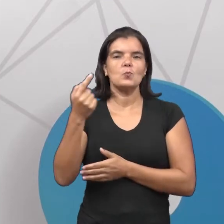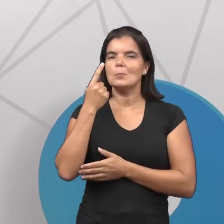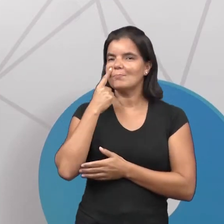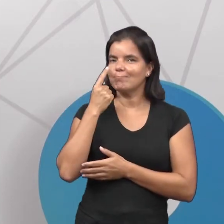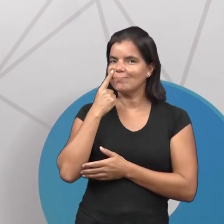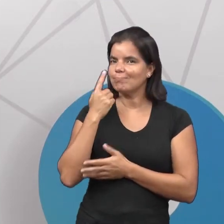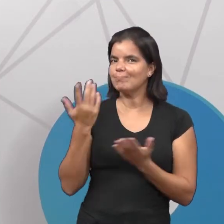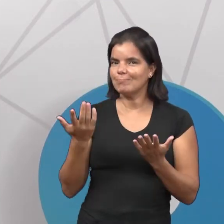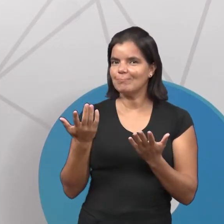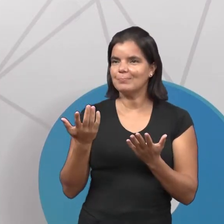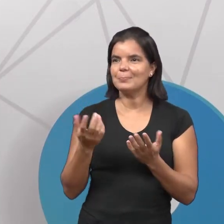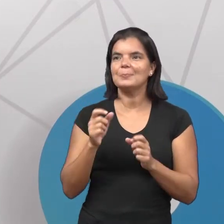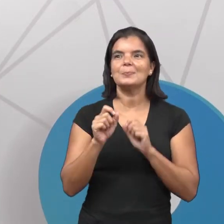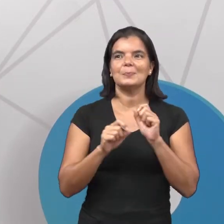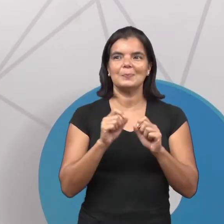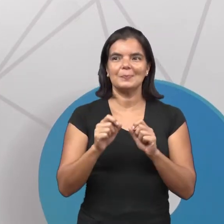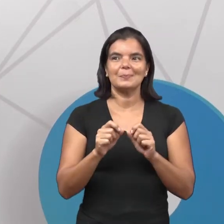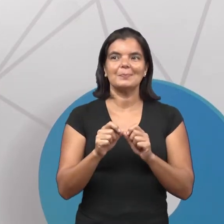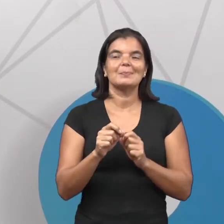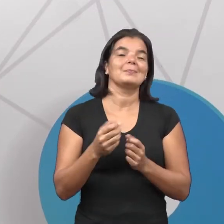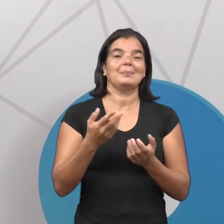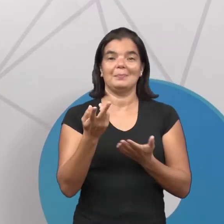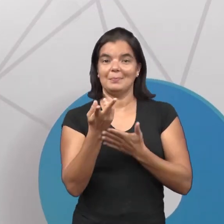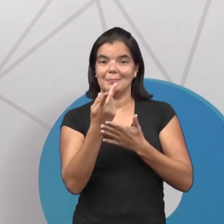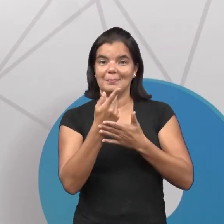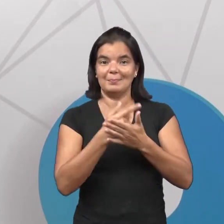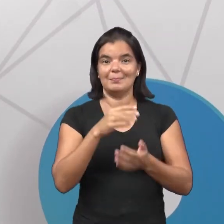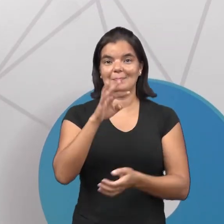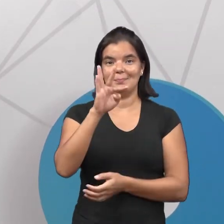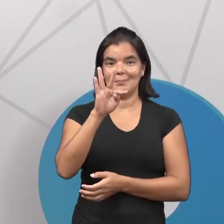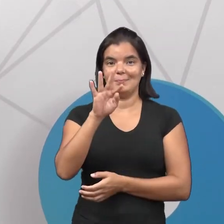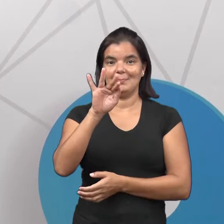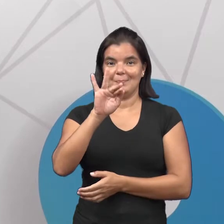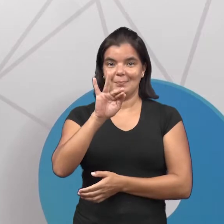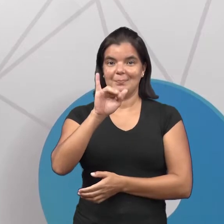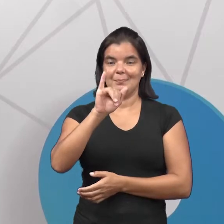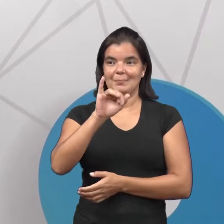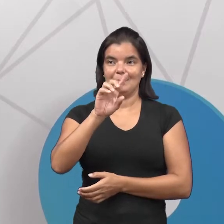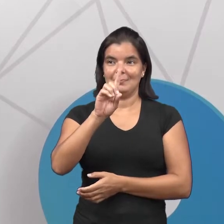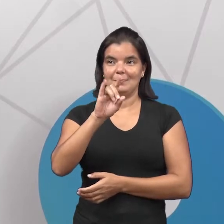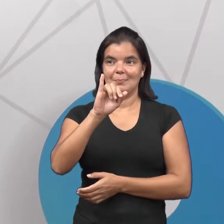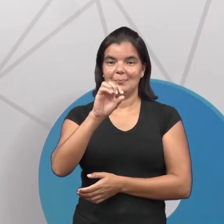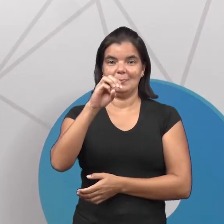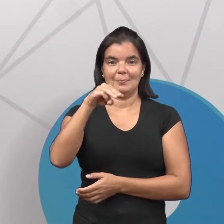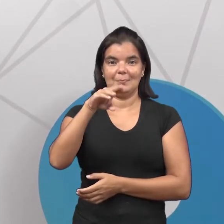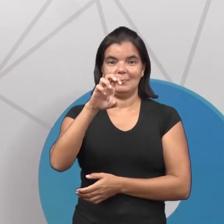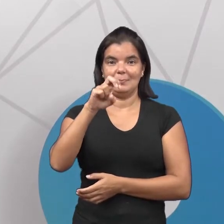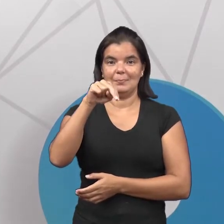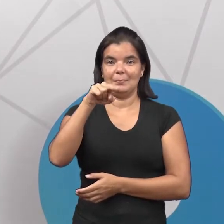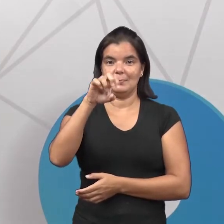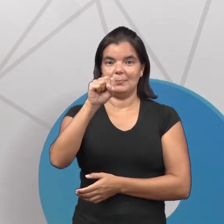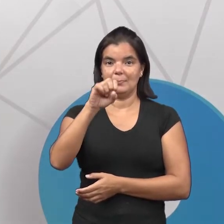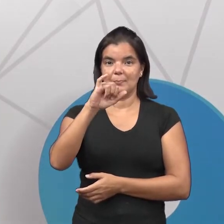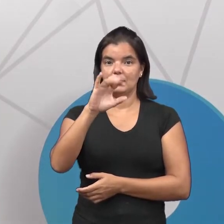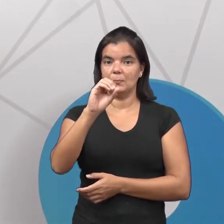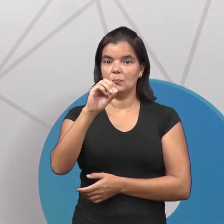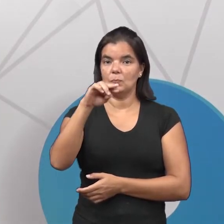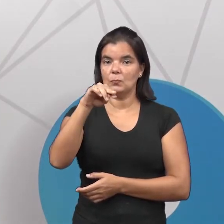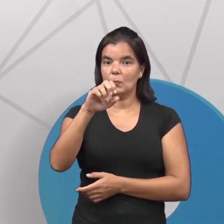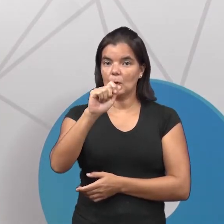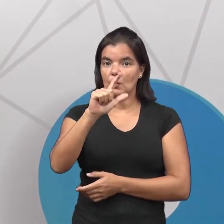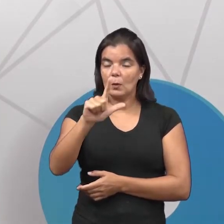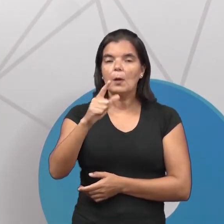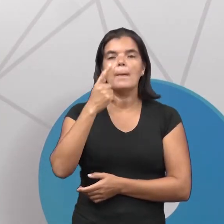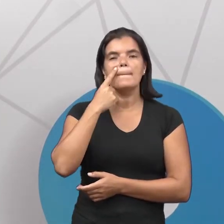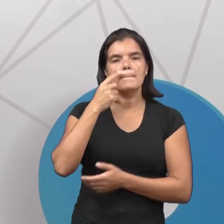perspectiva, que é a obra de arte tridimensional. Você sabe o que é isso? Eu trouxe uma definição